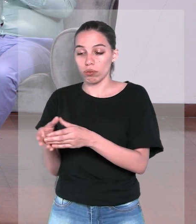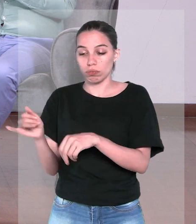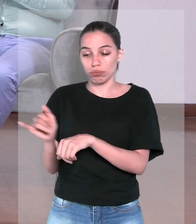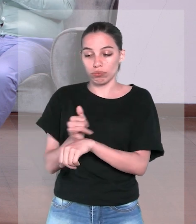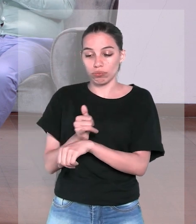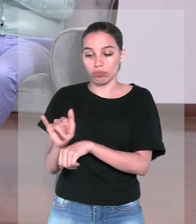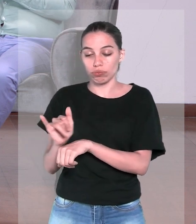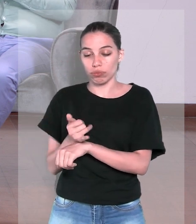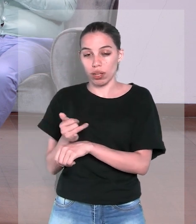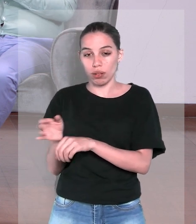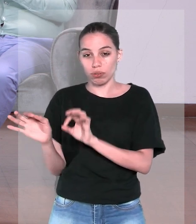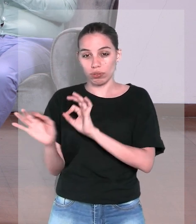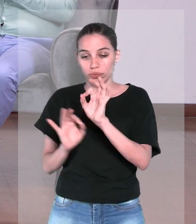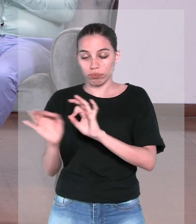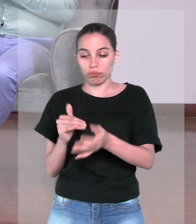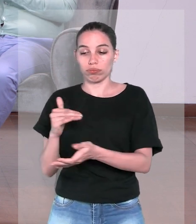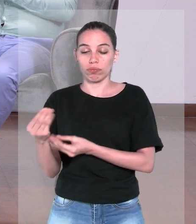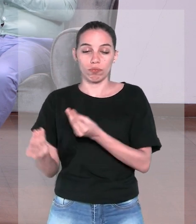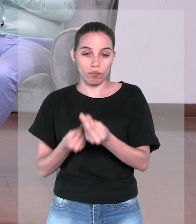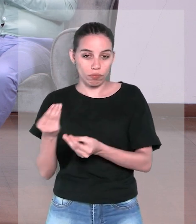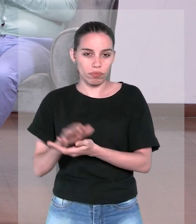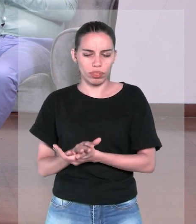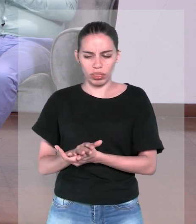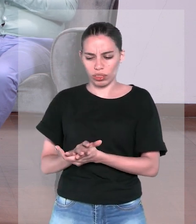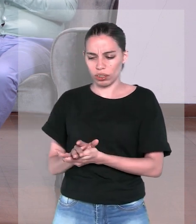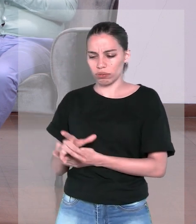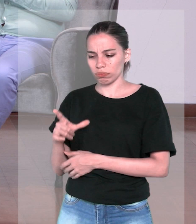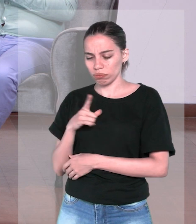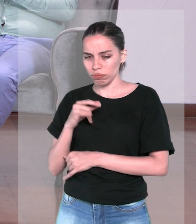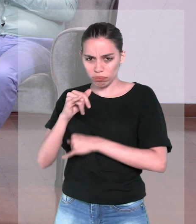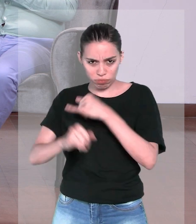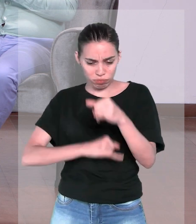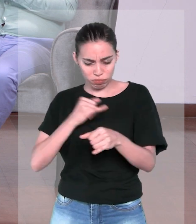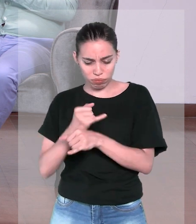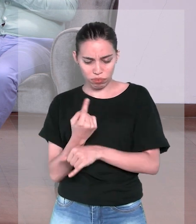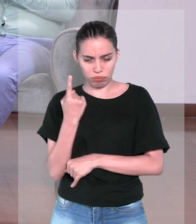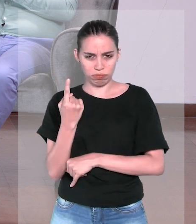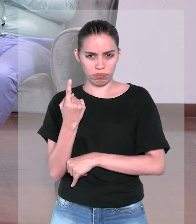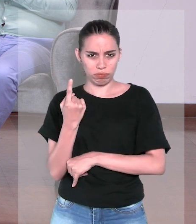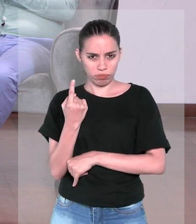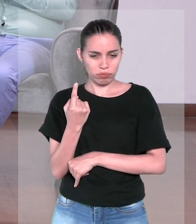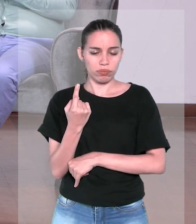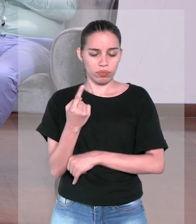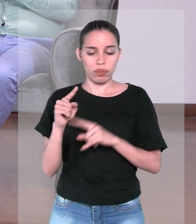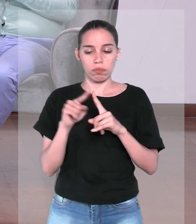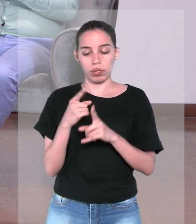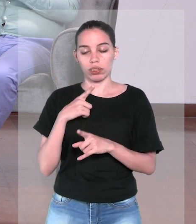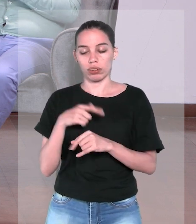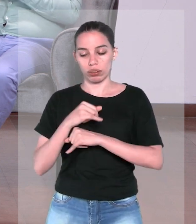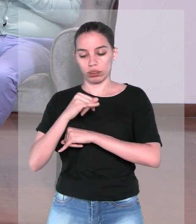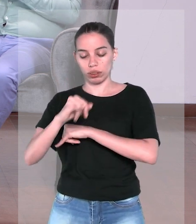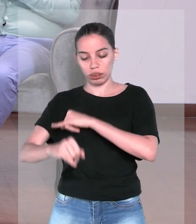geração. No entanto, essa geração tem um elemento que nós não tínhamos: as internets.